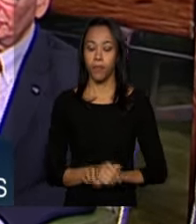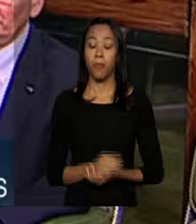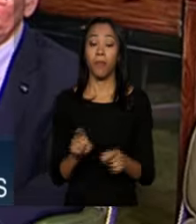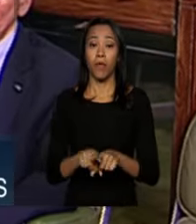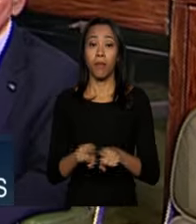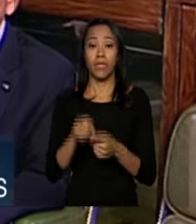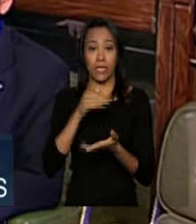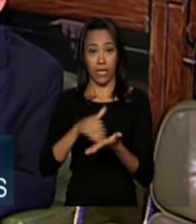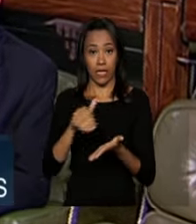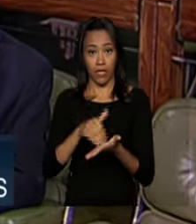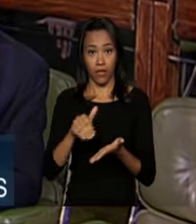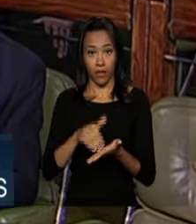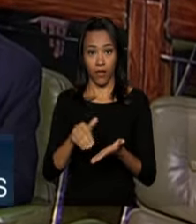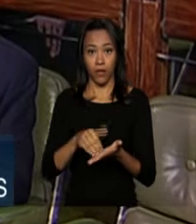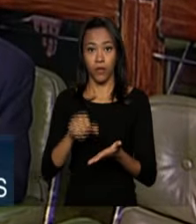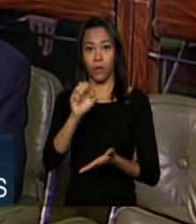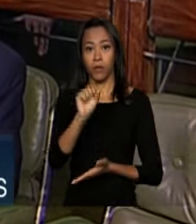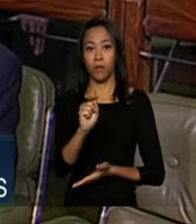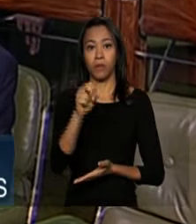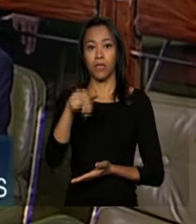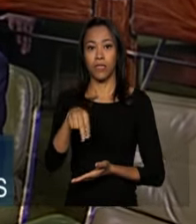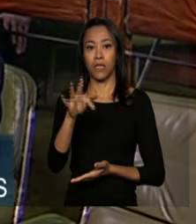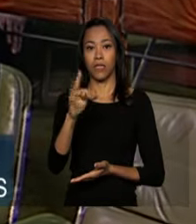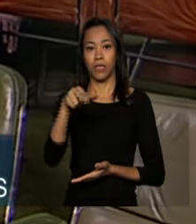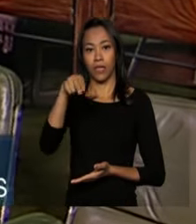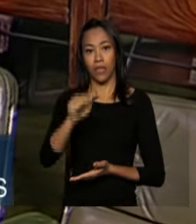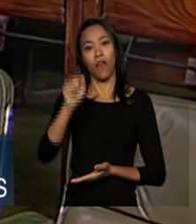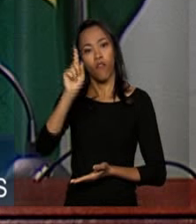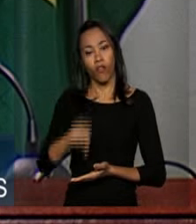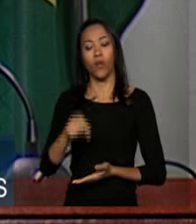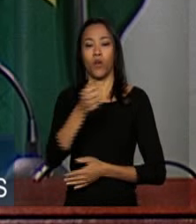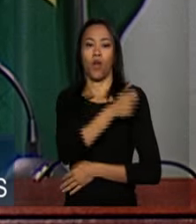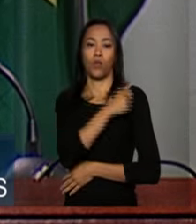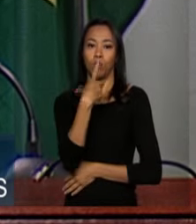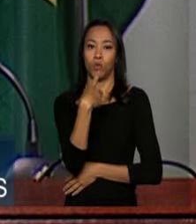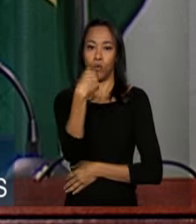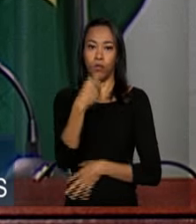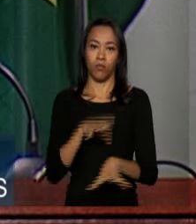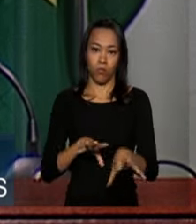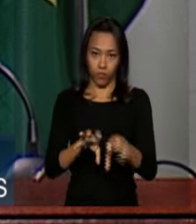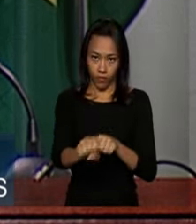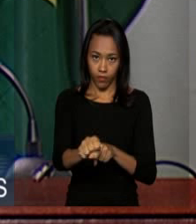Lucas Egino Santana, orador da turma Paulo Kohl.